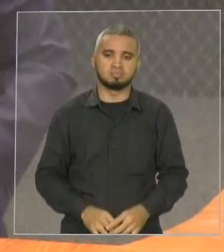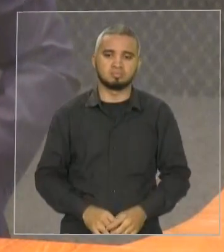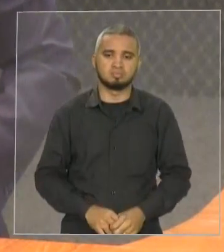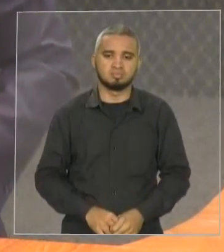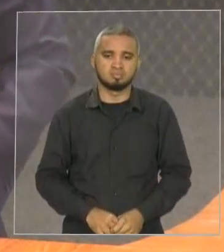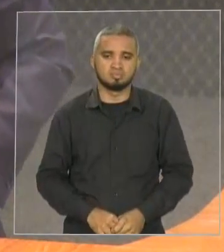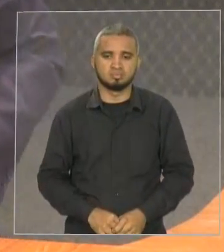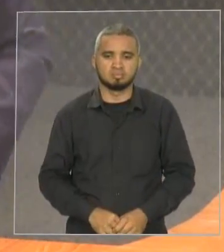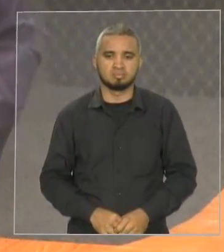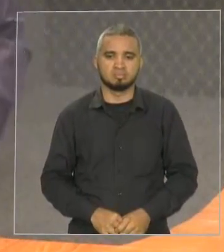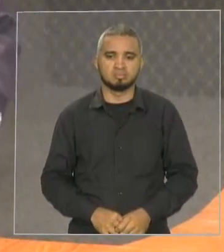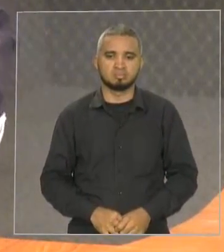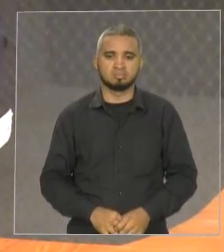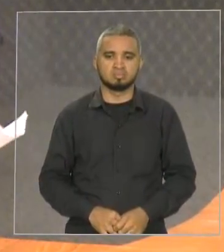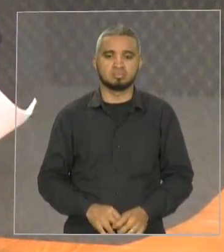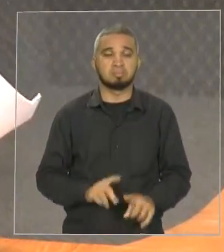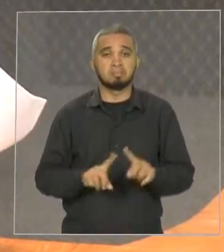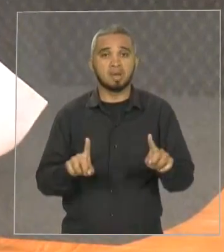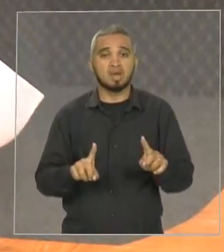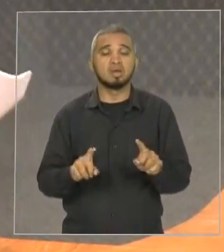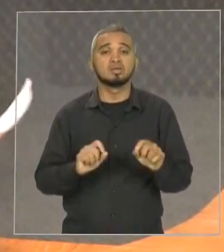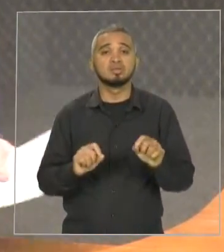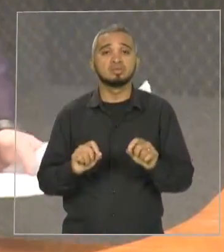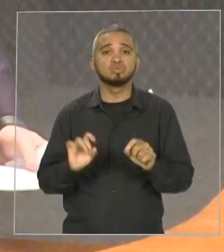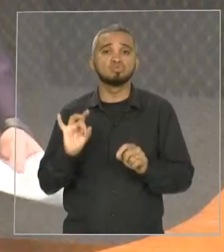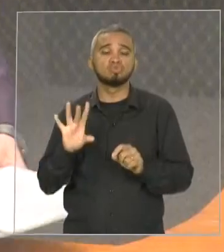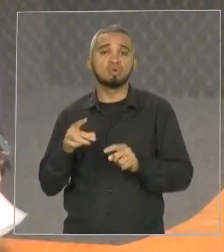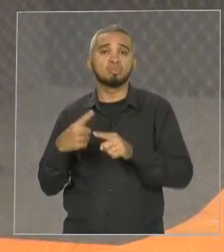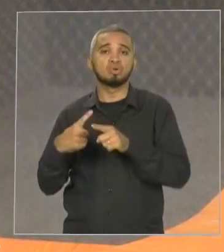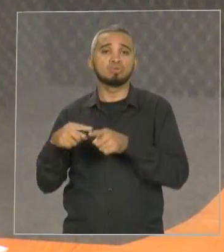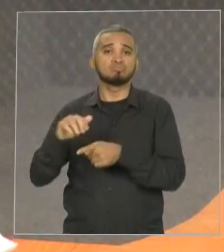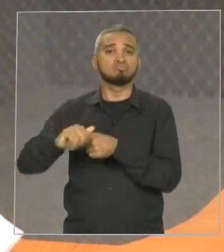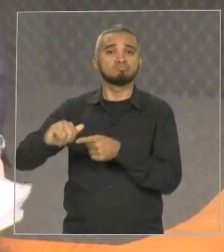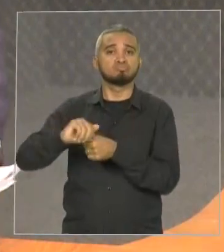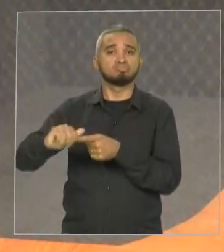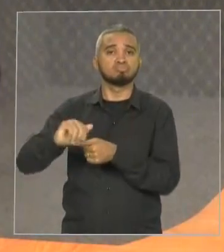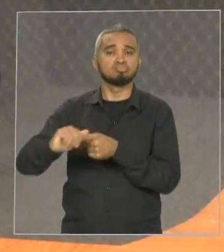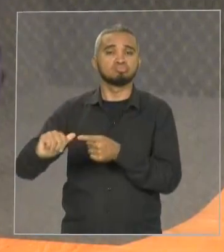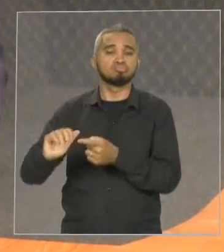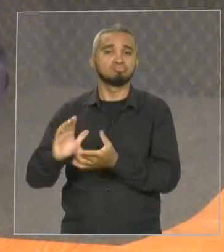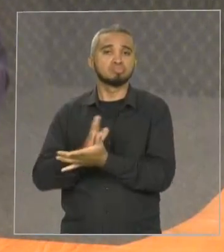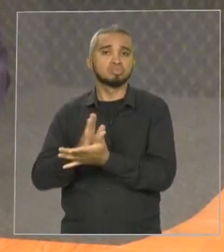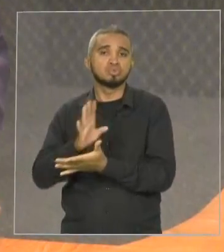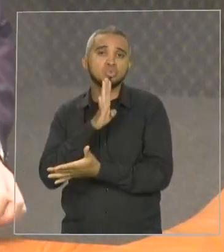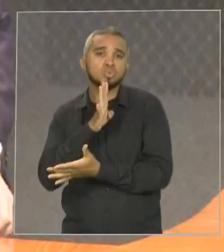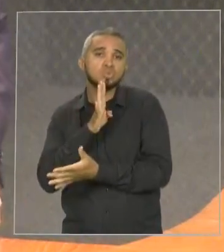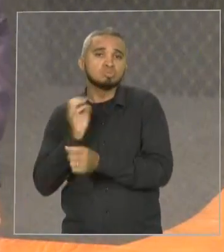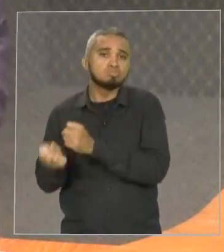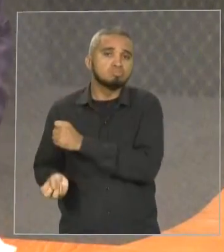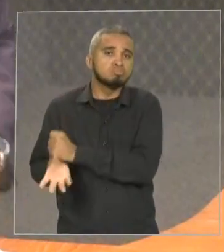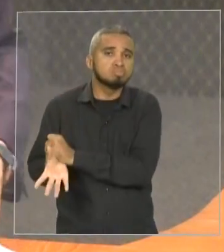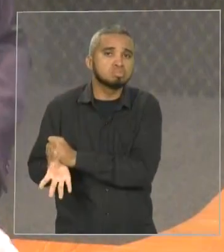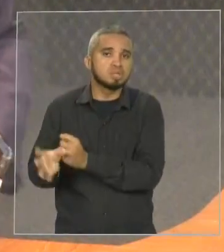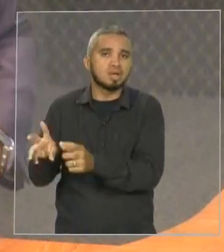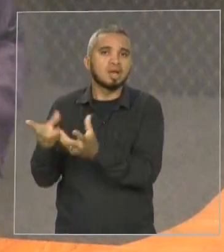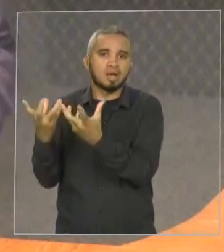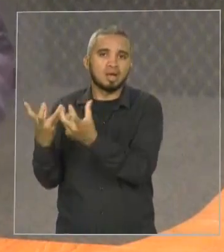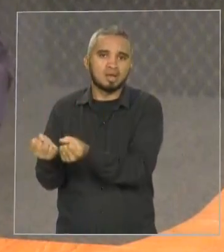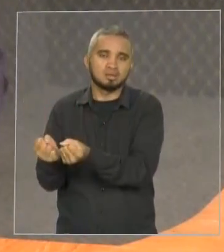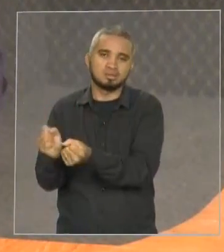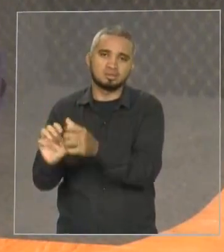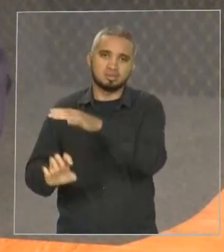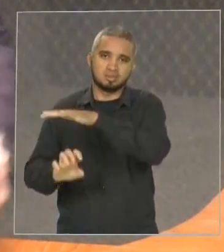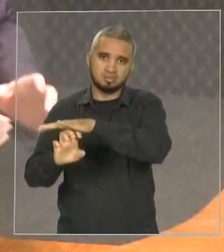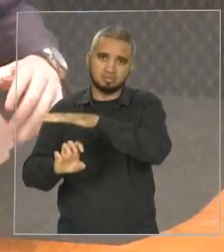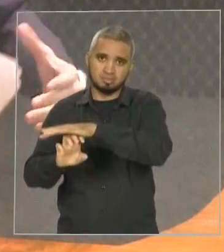serviços corretos para o nosso Estado do Maranhão. Então, esse é o meu pronunciamento, senhor presidente, e certamente voltarei com novas informações a respeito